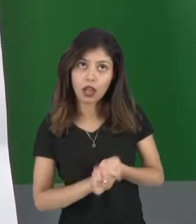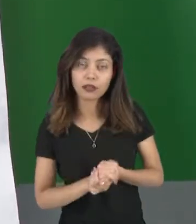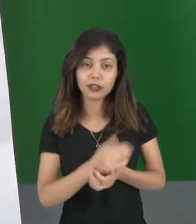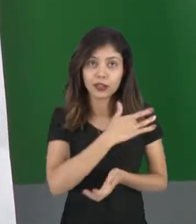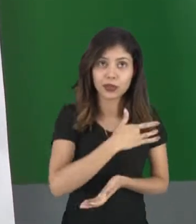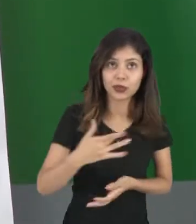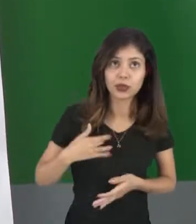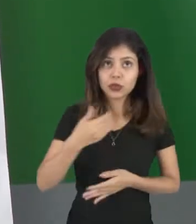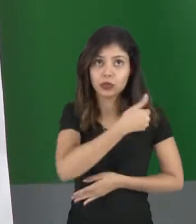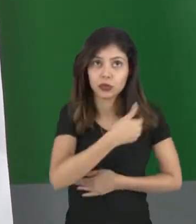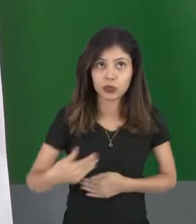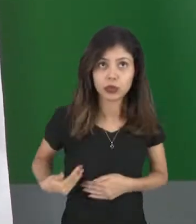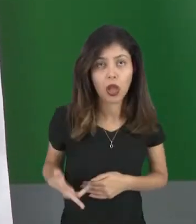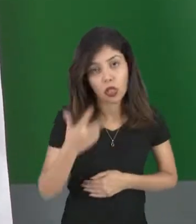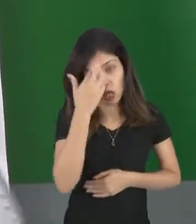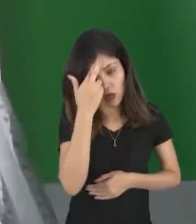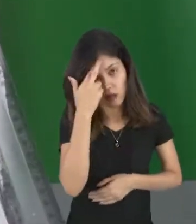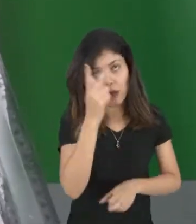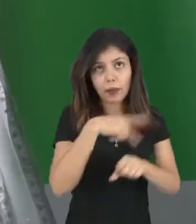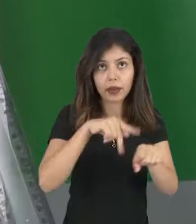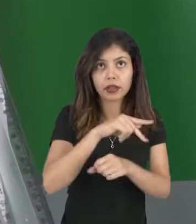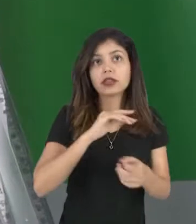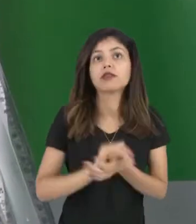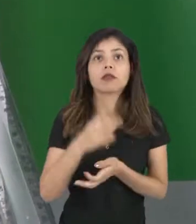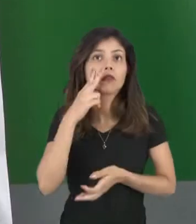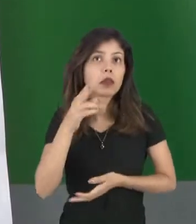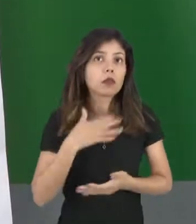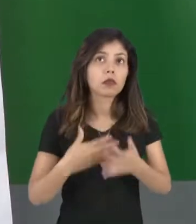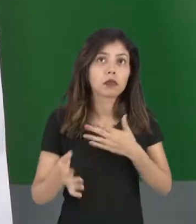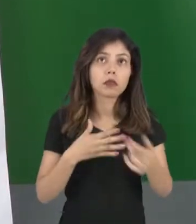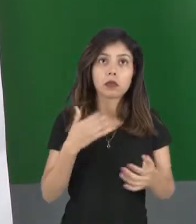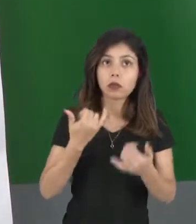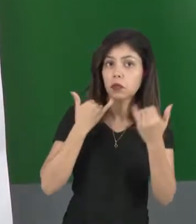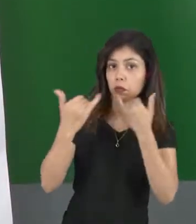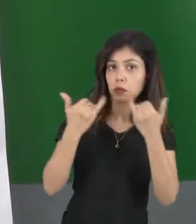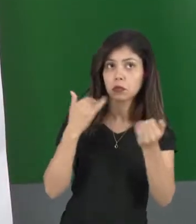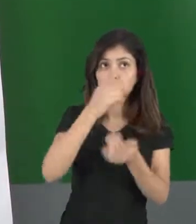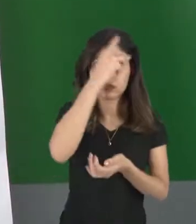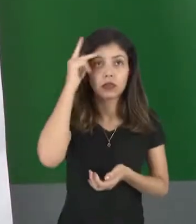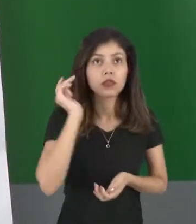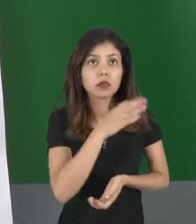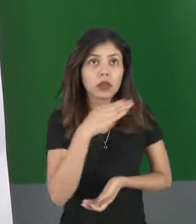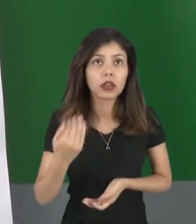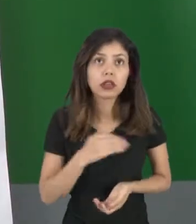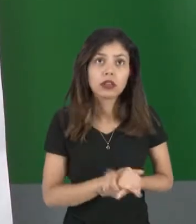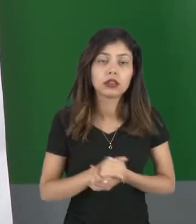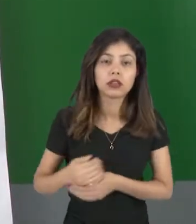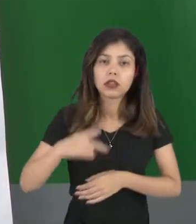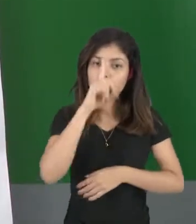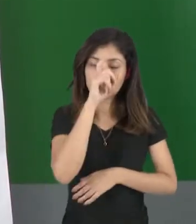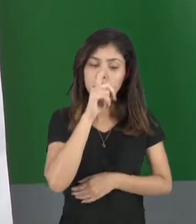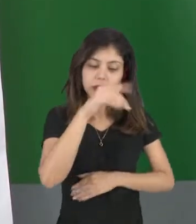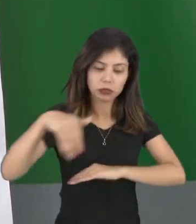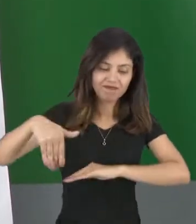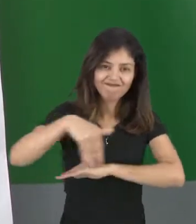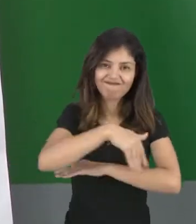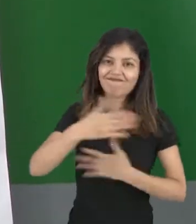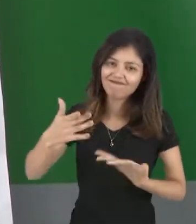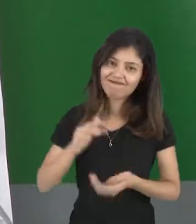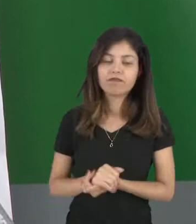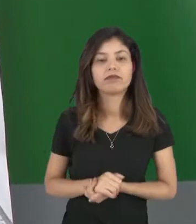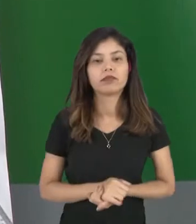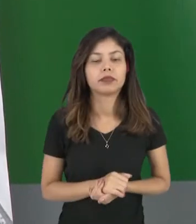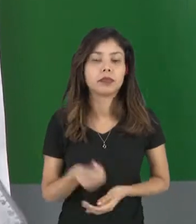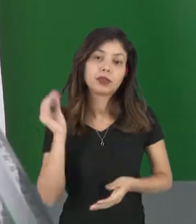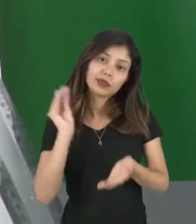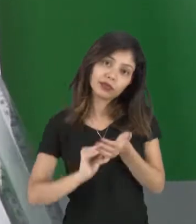parece-nos até muito normal. Vemos qualquer notícia de pessoas morrendo em corredores dos hospitais públicos, ora por